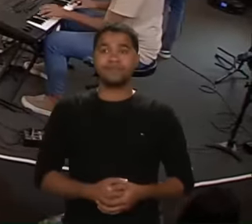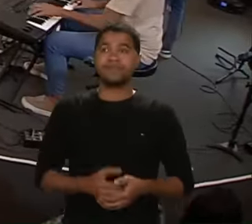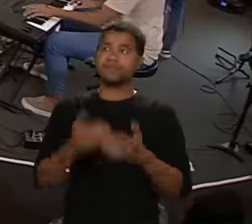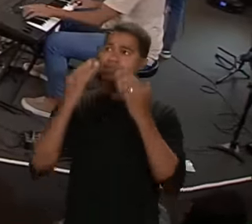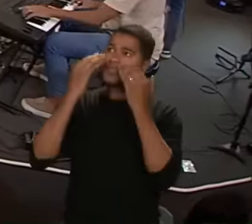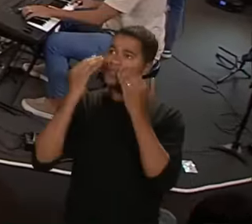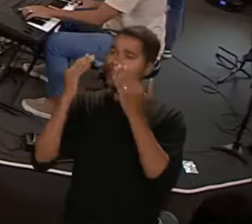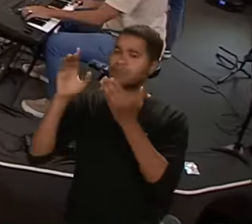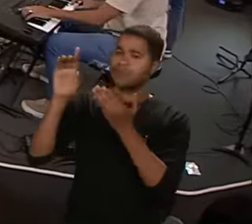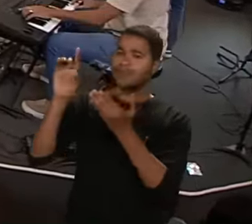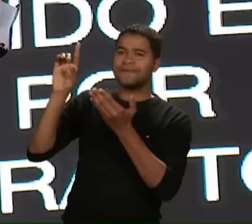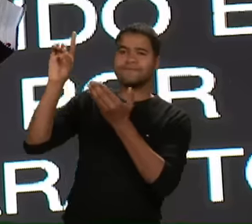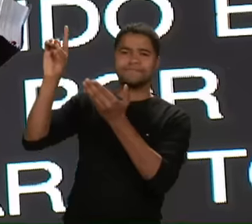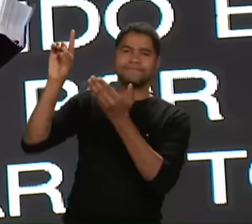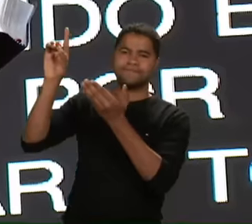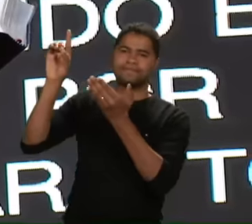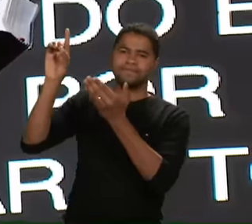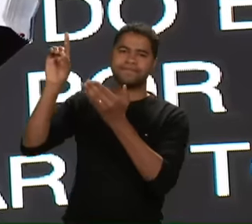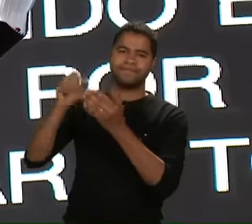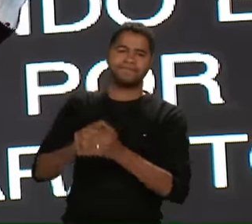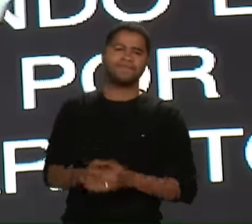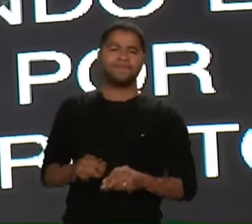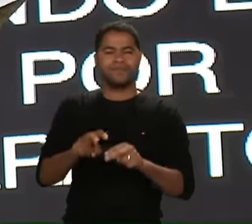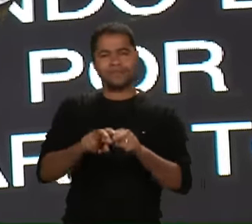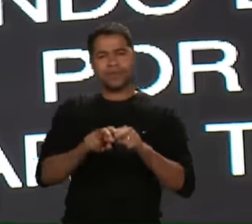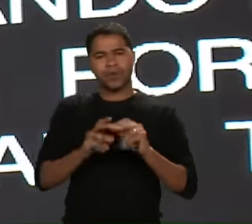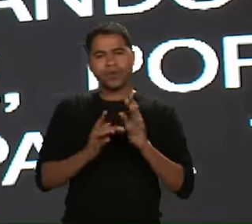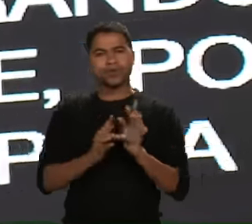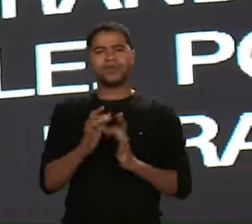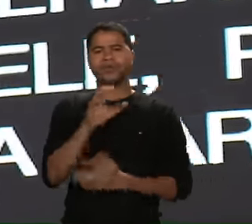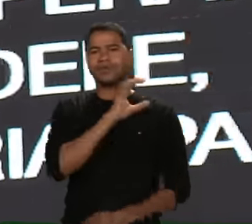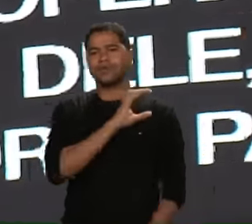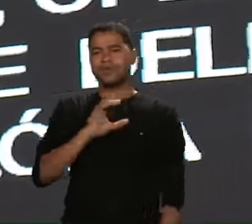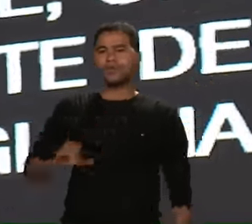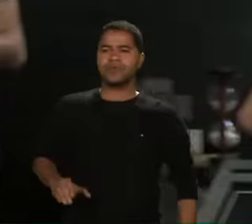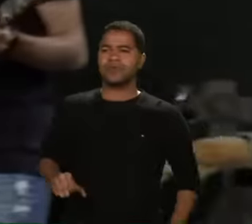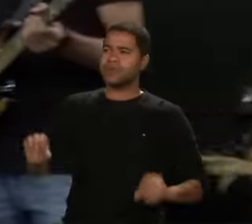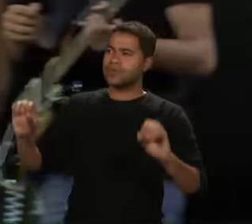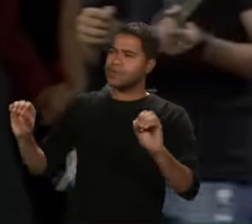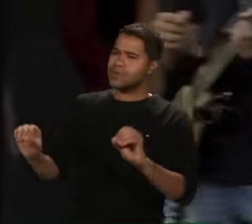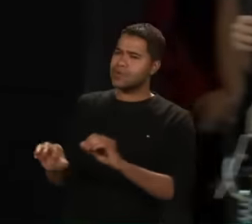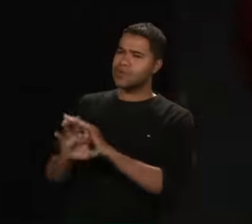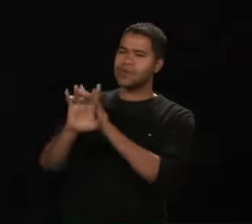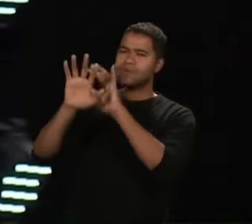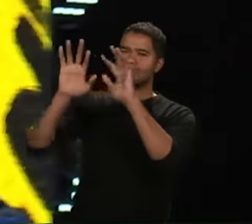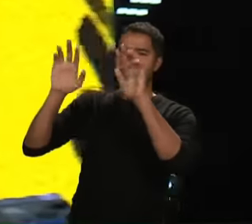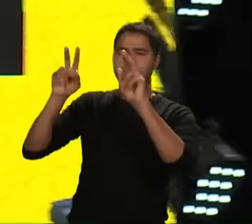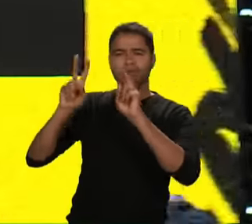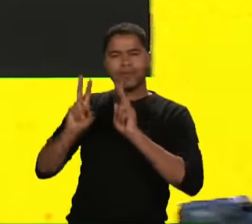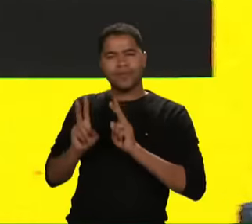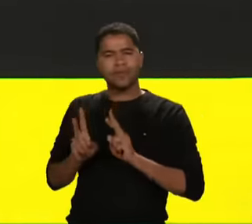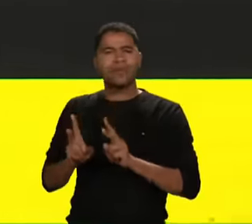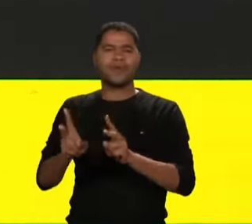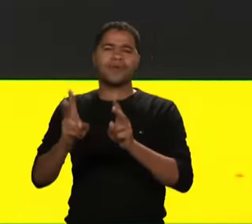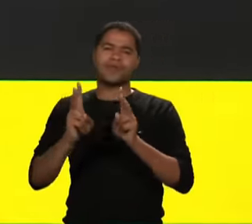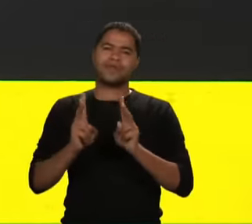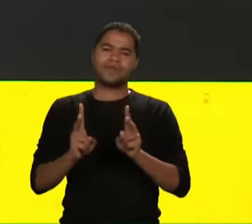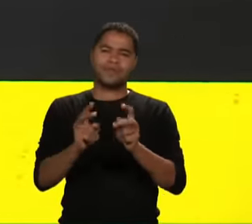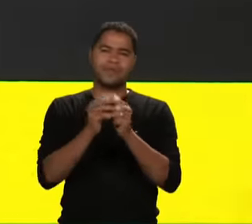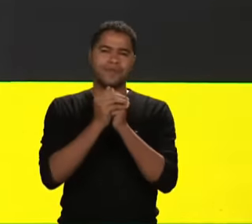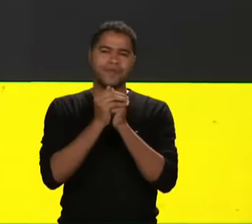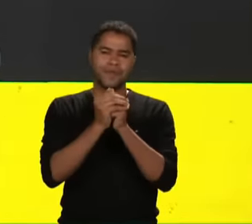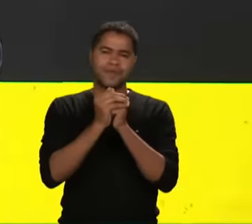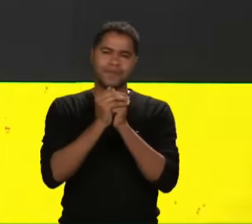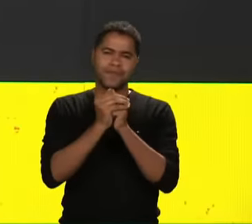Diante dele, dele, por Jesus Cristo, a quem seja glória para todo sempre.